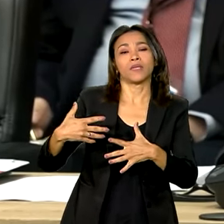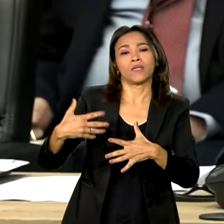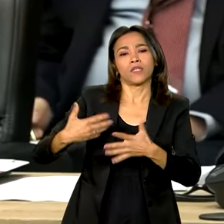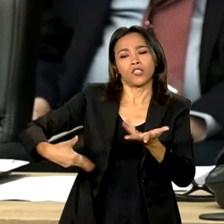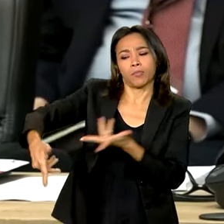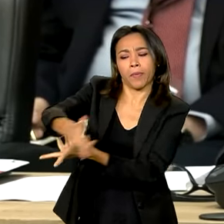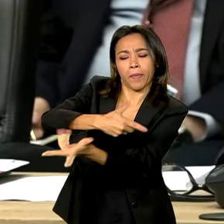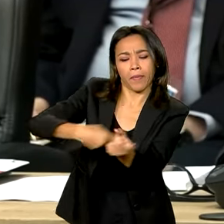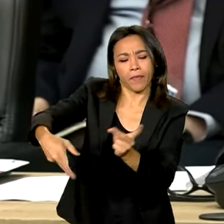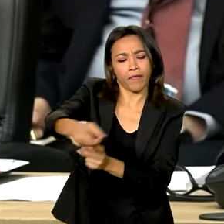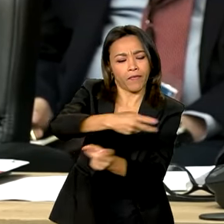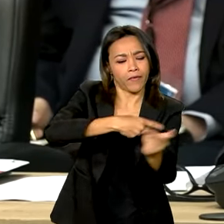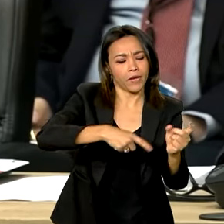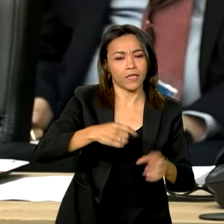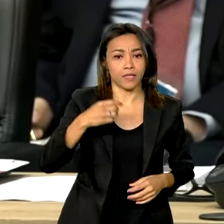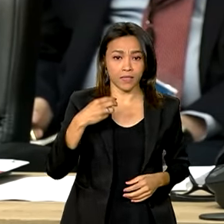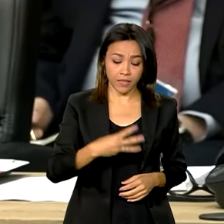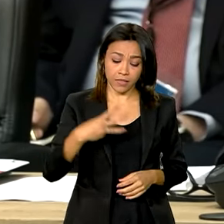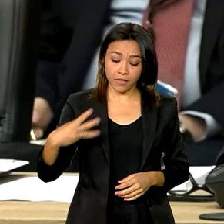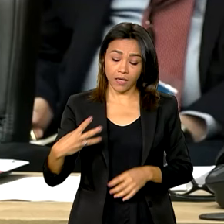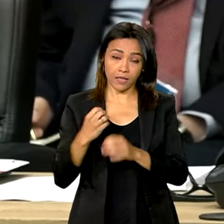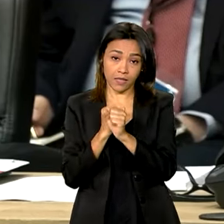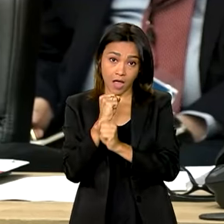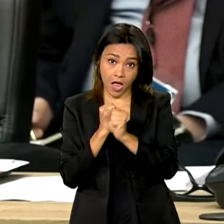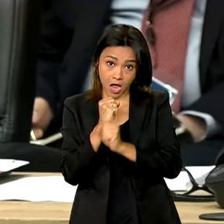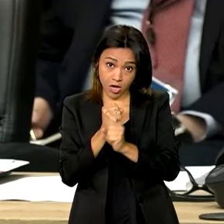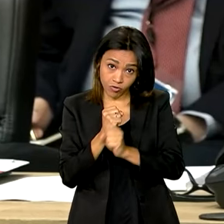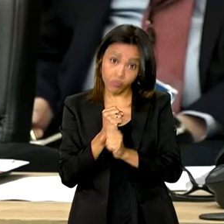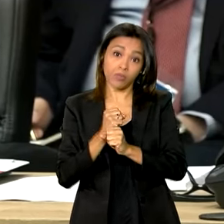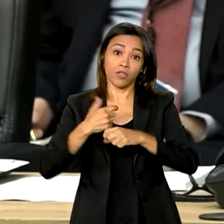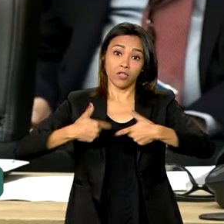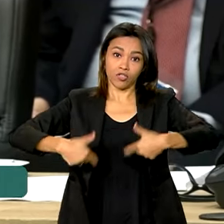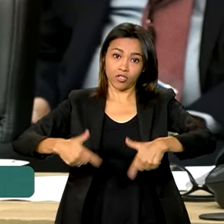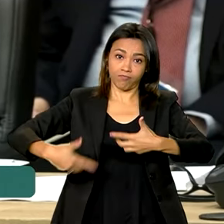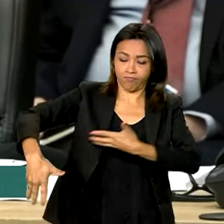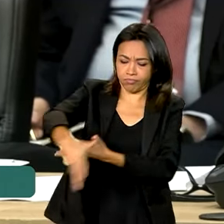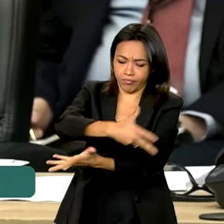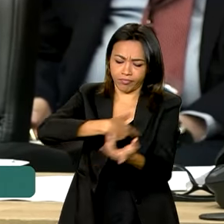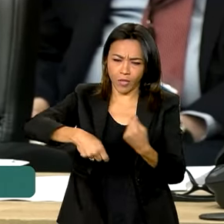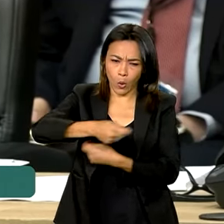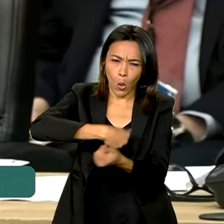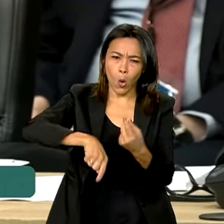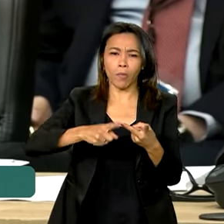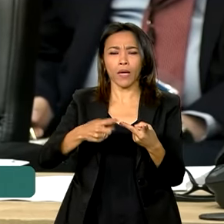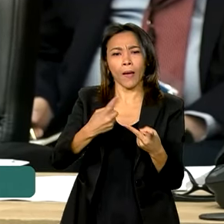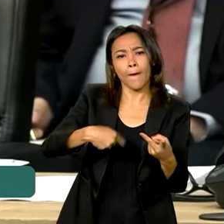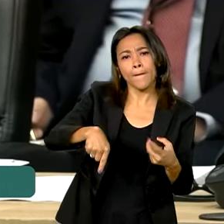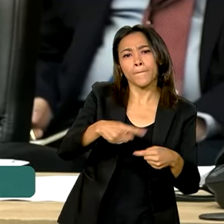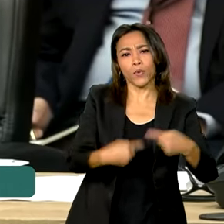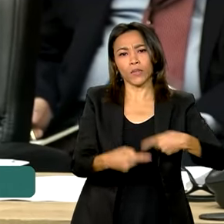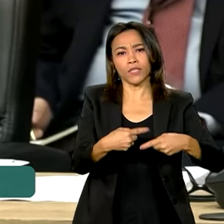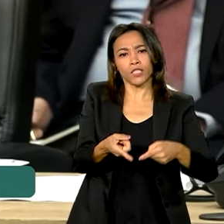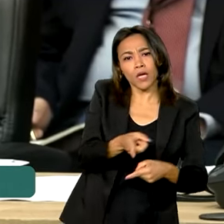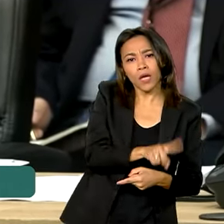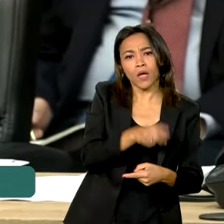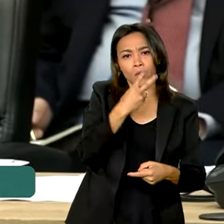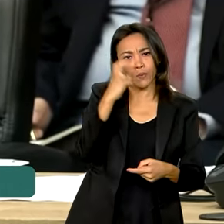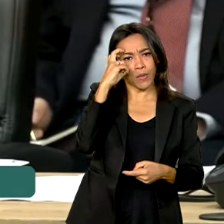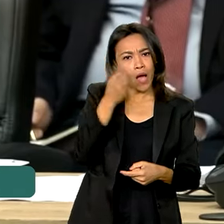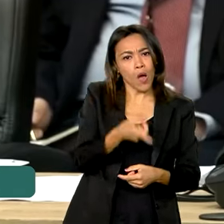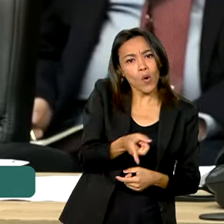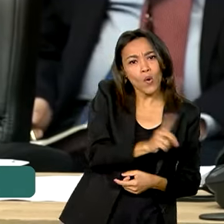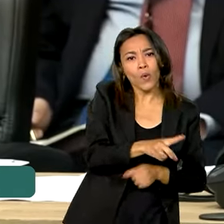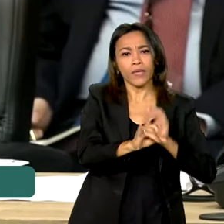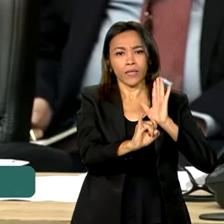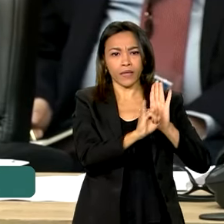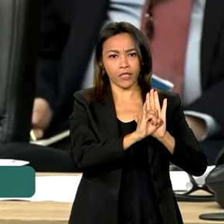Estados-partes. São 33 anos de integração econômica, cooperação política e cultural, fortalecimento da